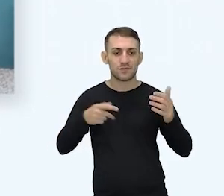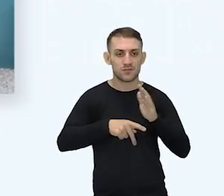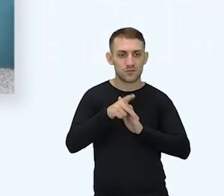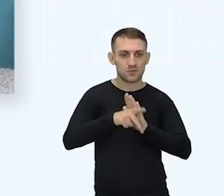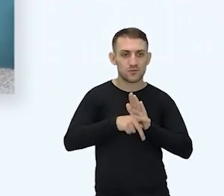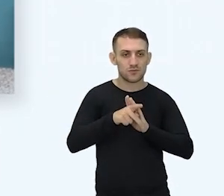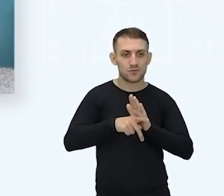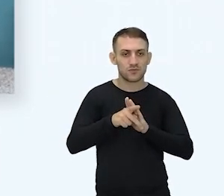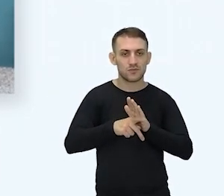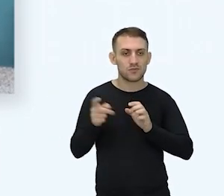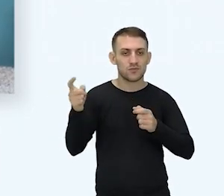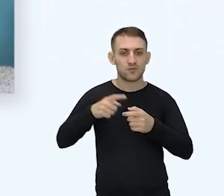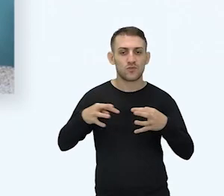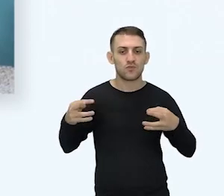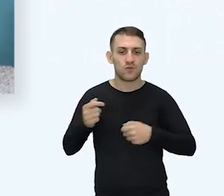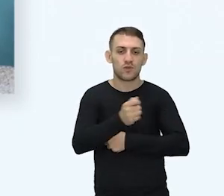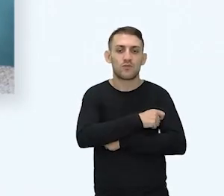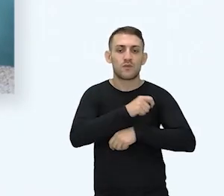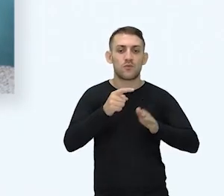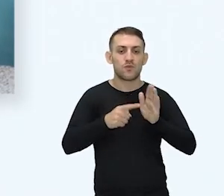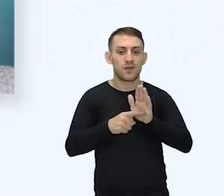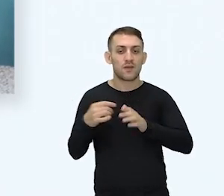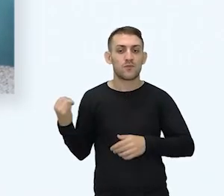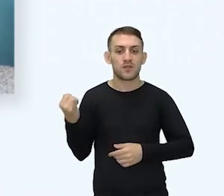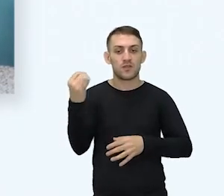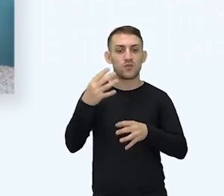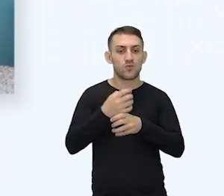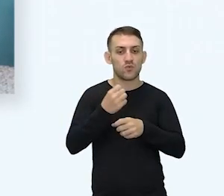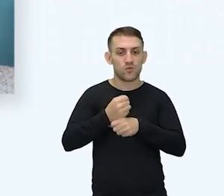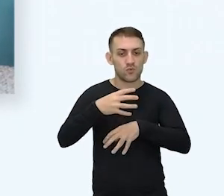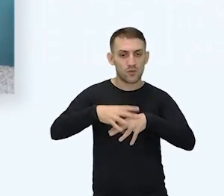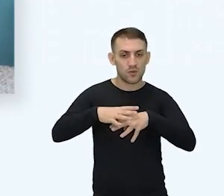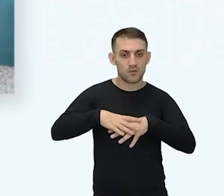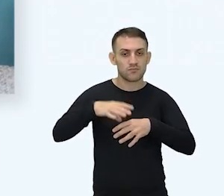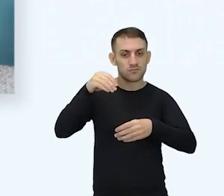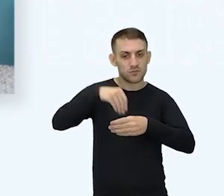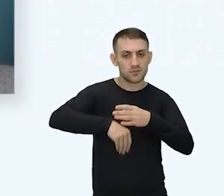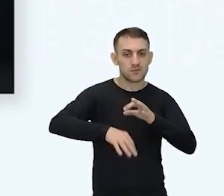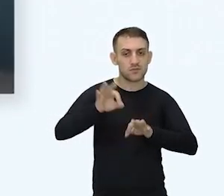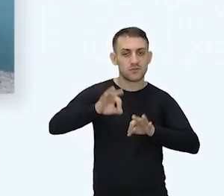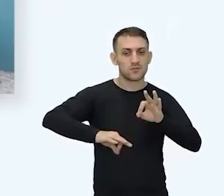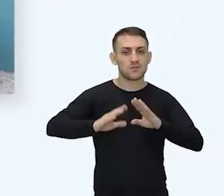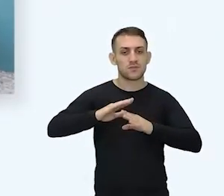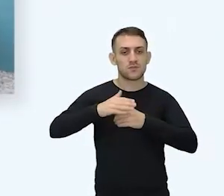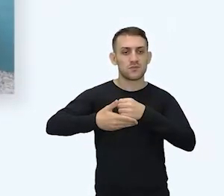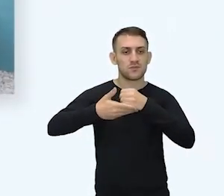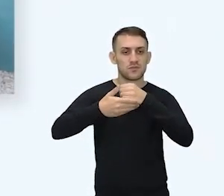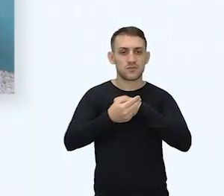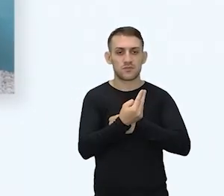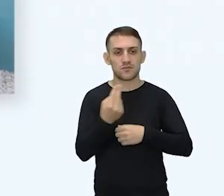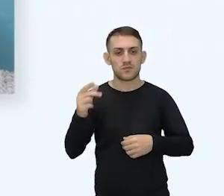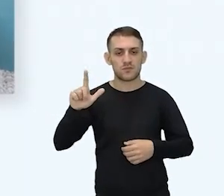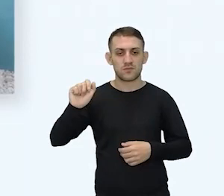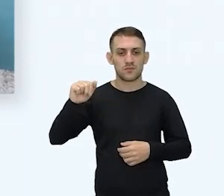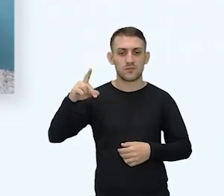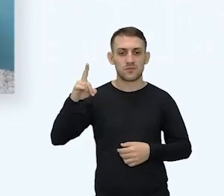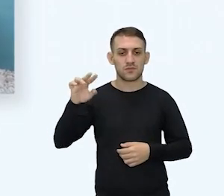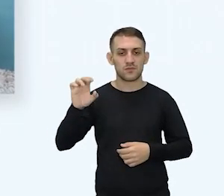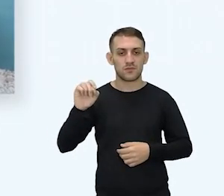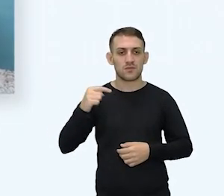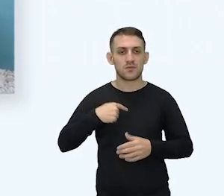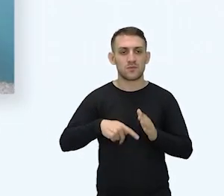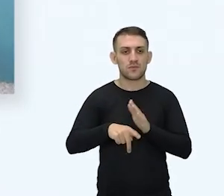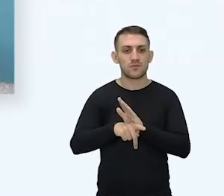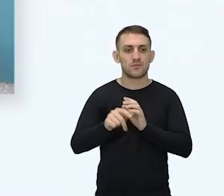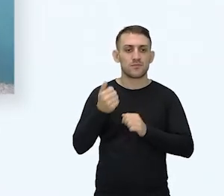unificou novamente os alunos para mostrar a importância dos cálculos matemáticos na construção da casa sustentável. Oi, meu nome é Leandro e faço parte de